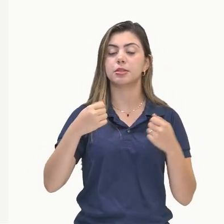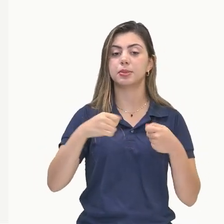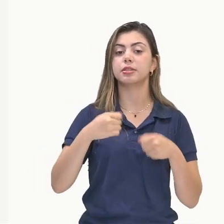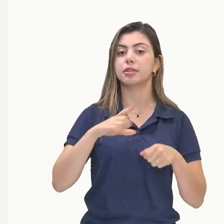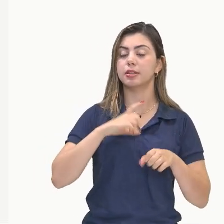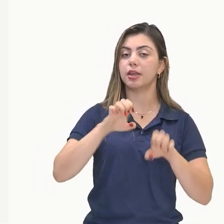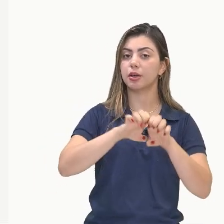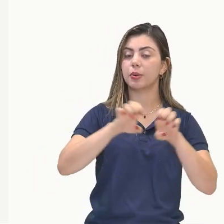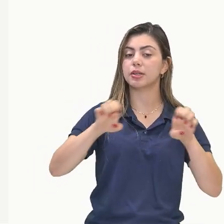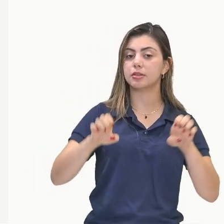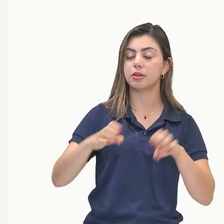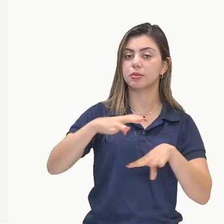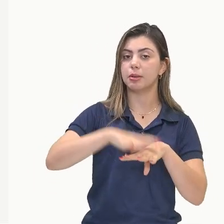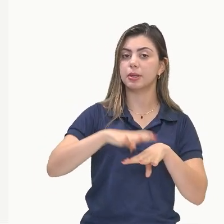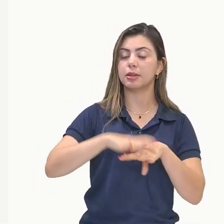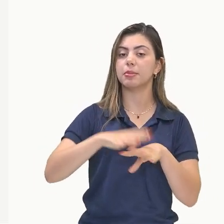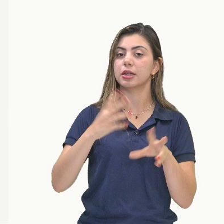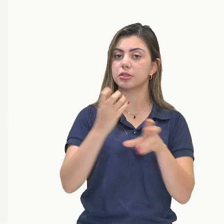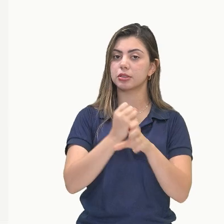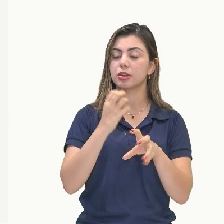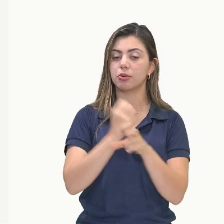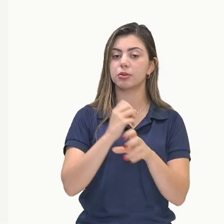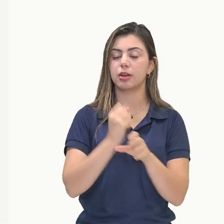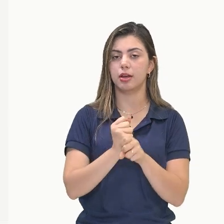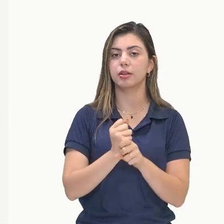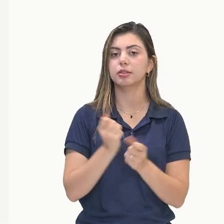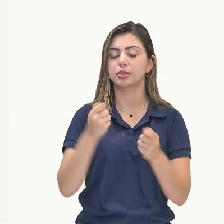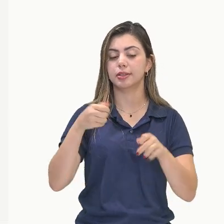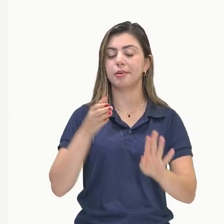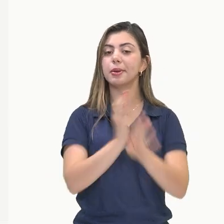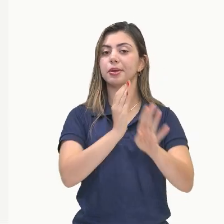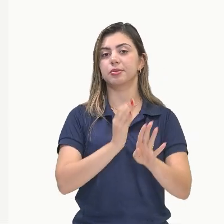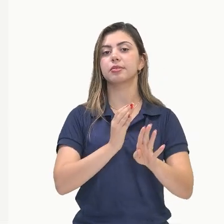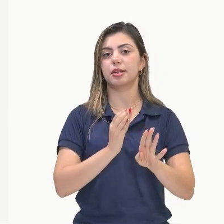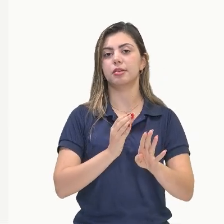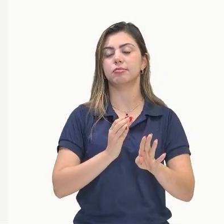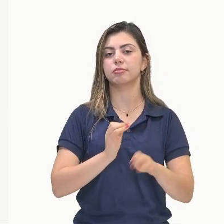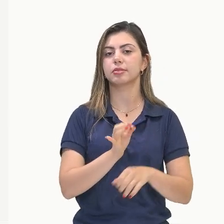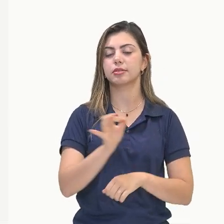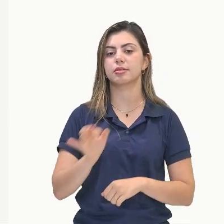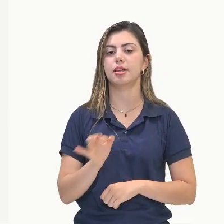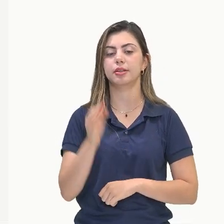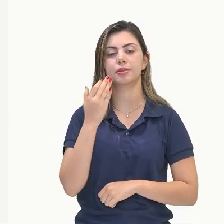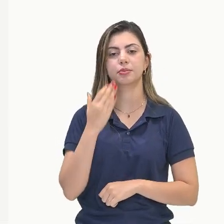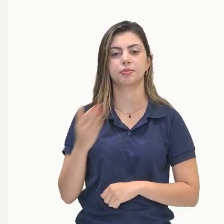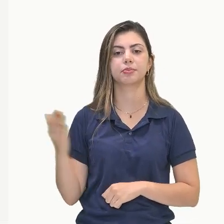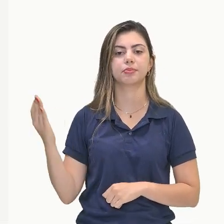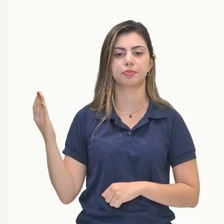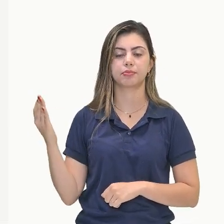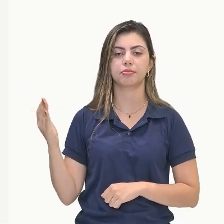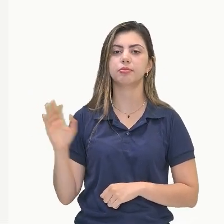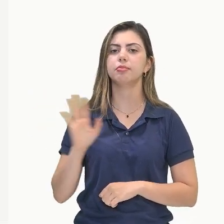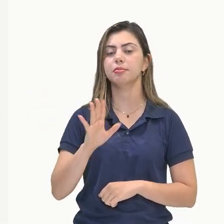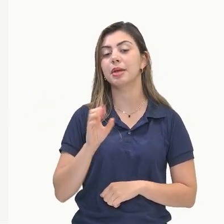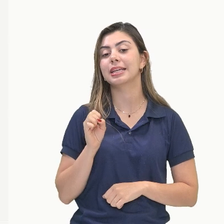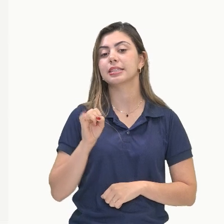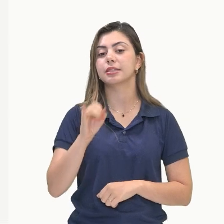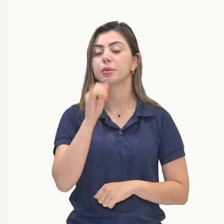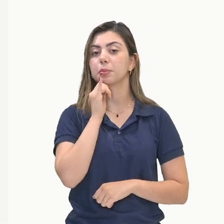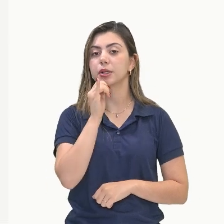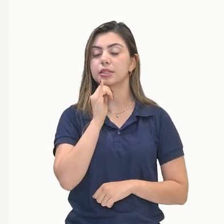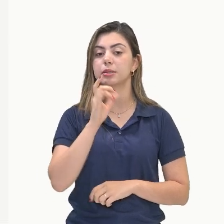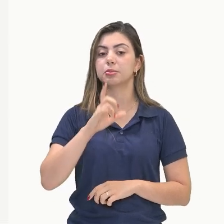equação matemática, né? Que calcula essa capacitância equivalente. É claro que se tiver